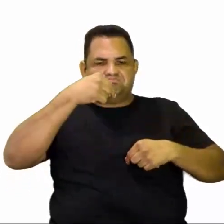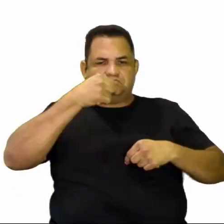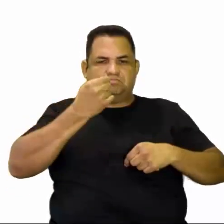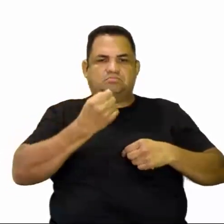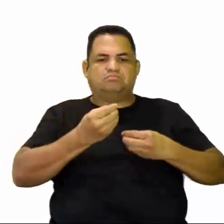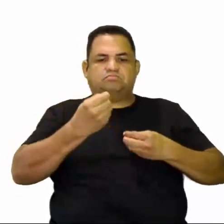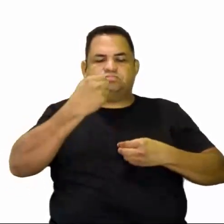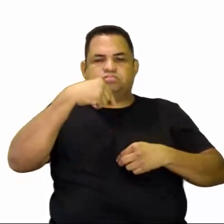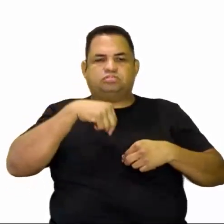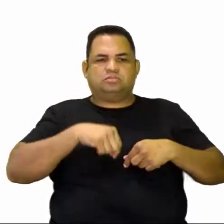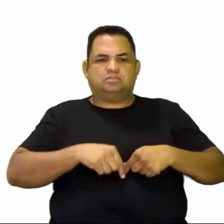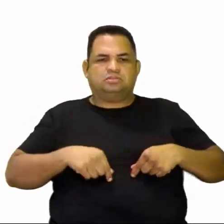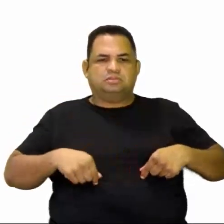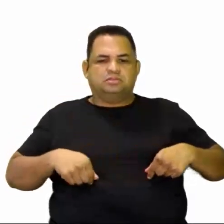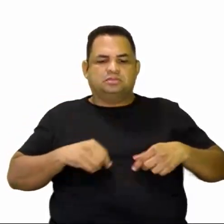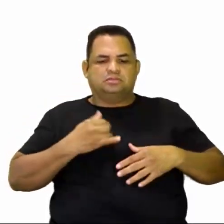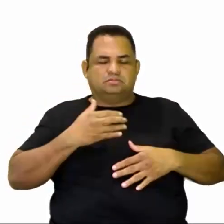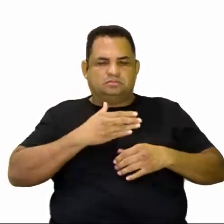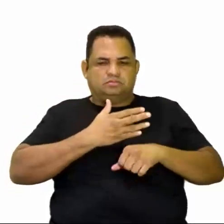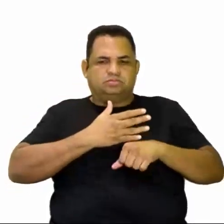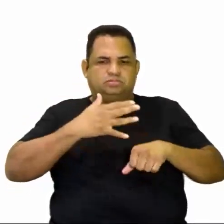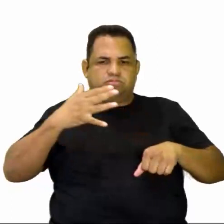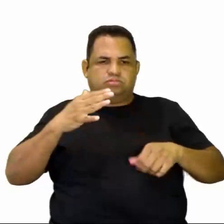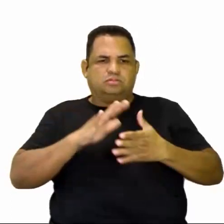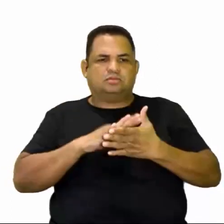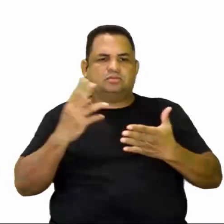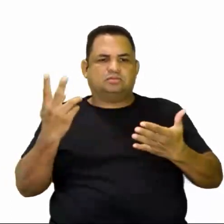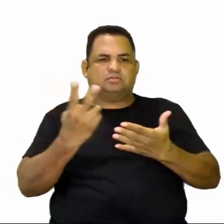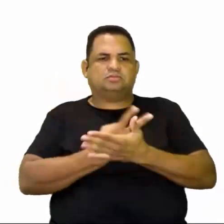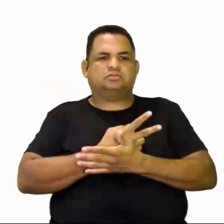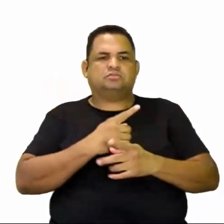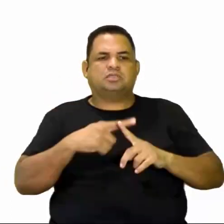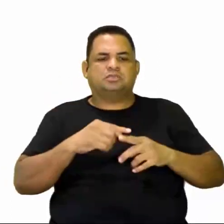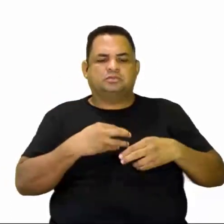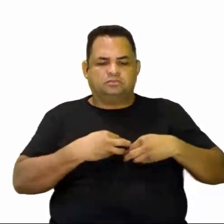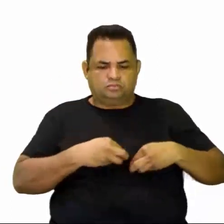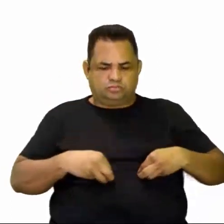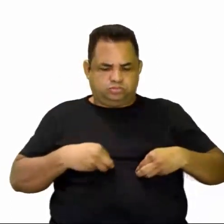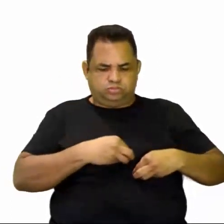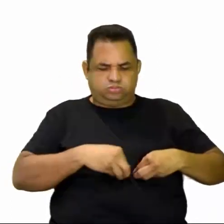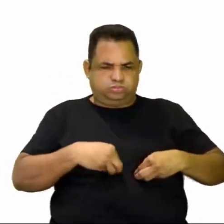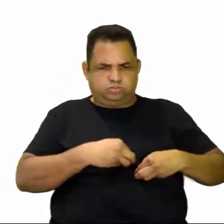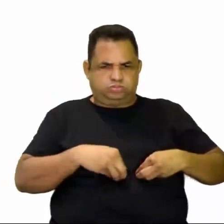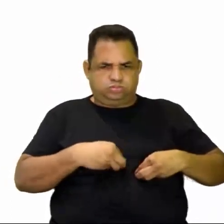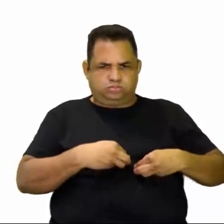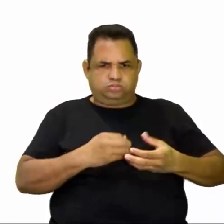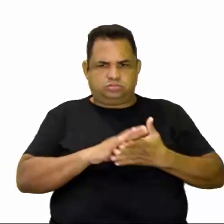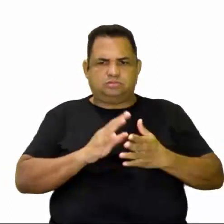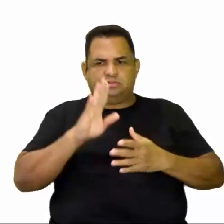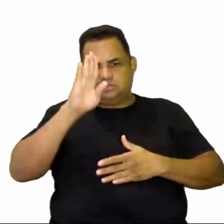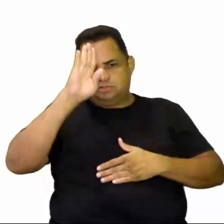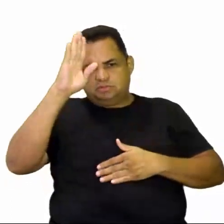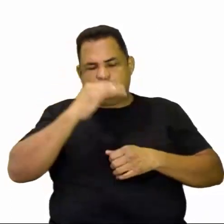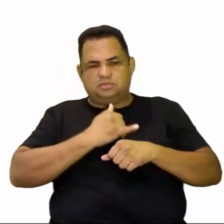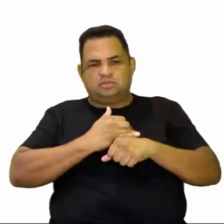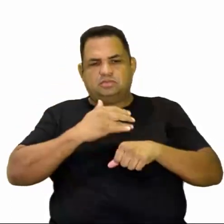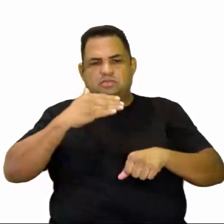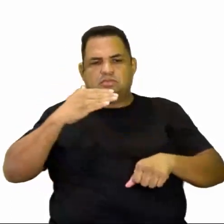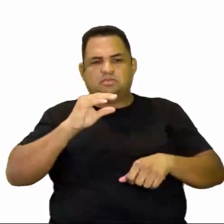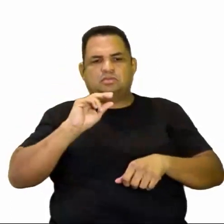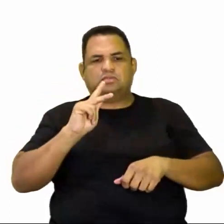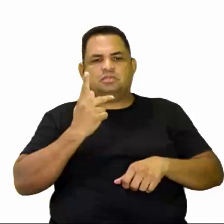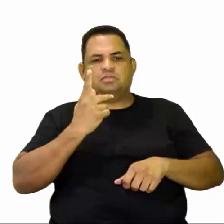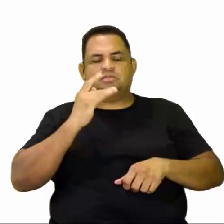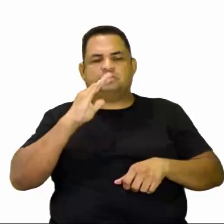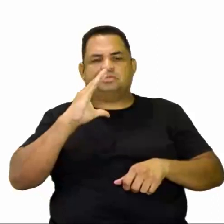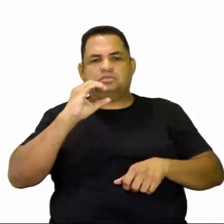a acidez estomacal ocorre em razão da presença do suco gástrico, né? Que é constituído principalmente de ácido